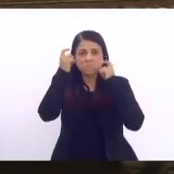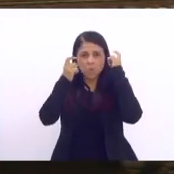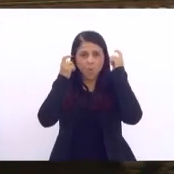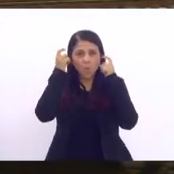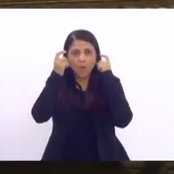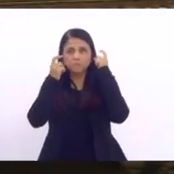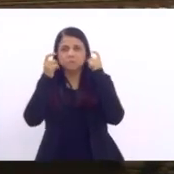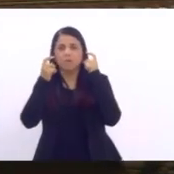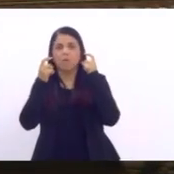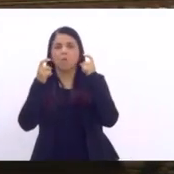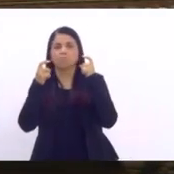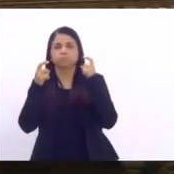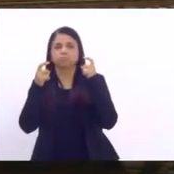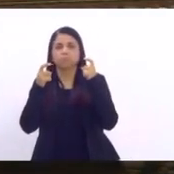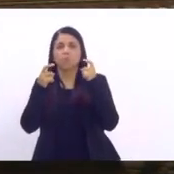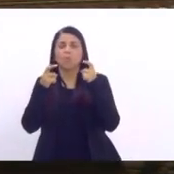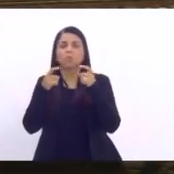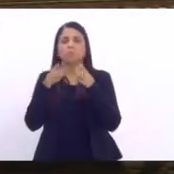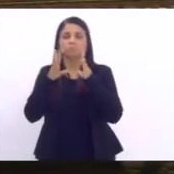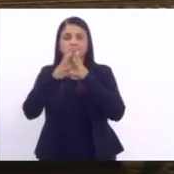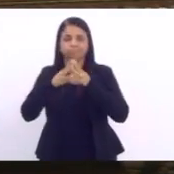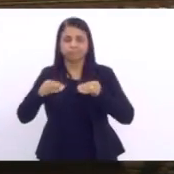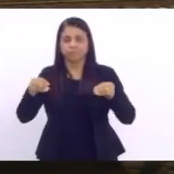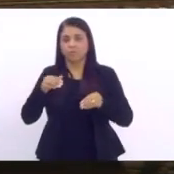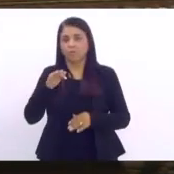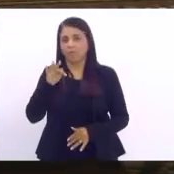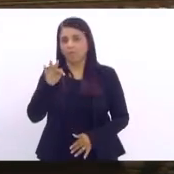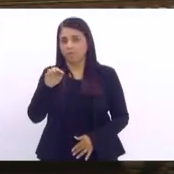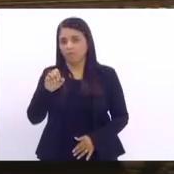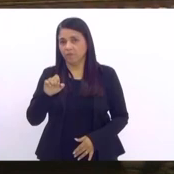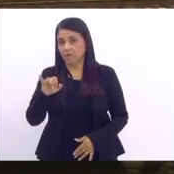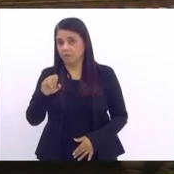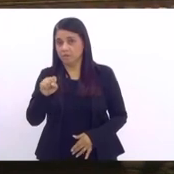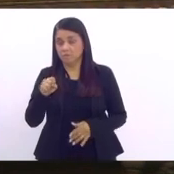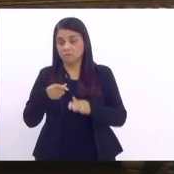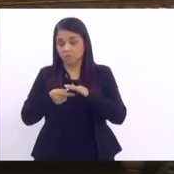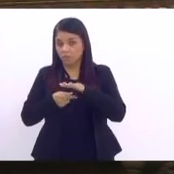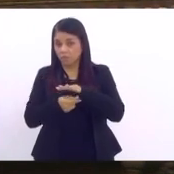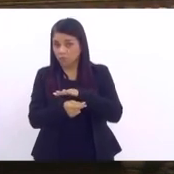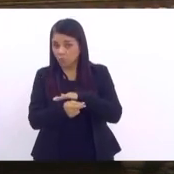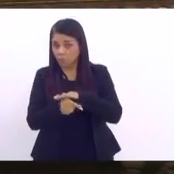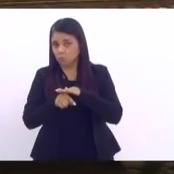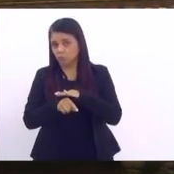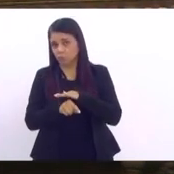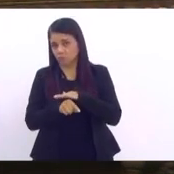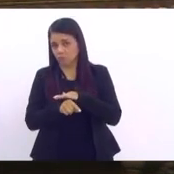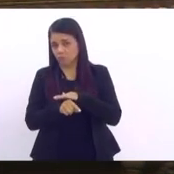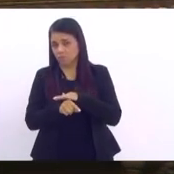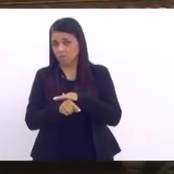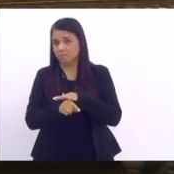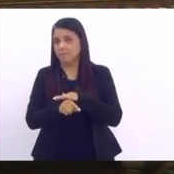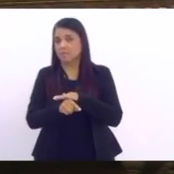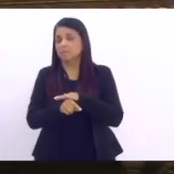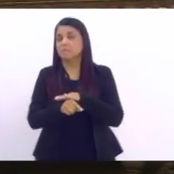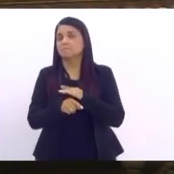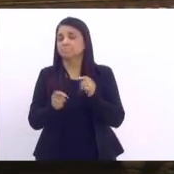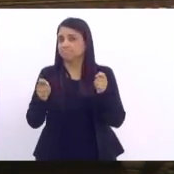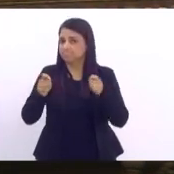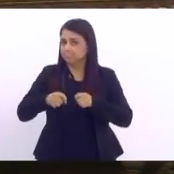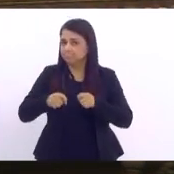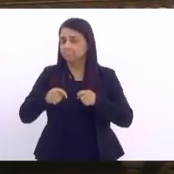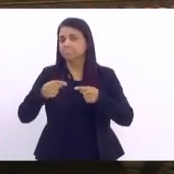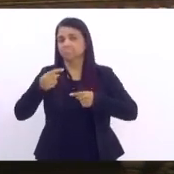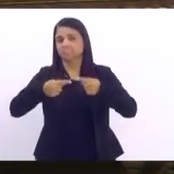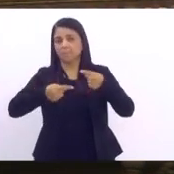FEIS, desmonte de um fundo que caberia ali também trazer debates essenciais como